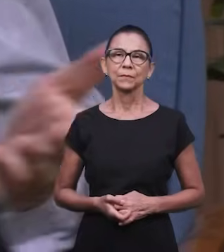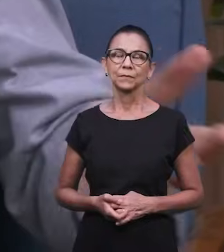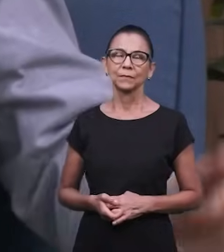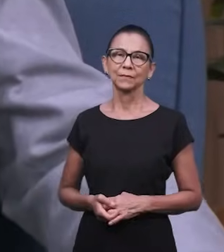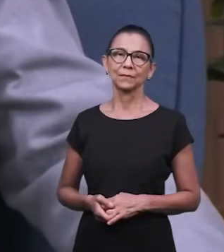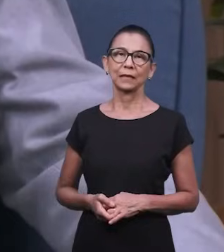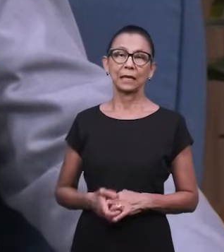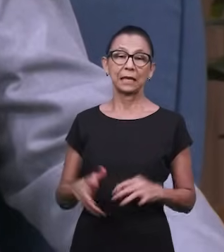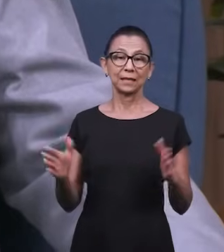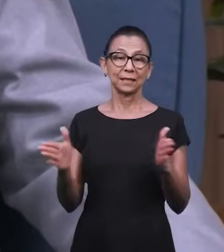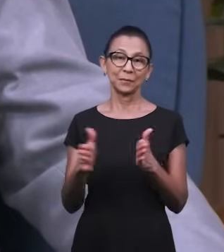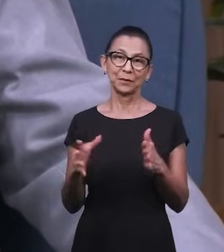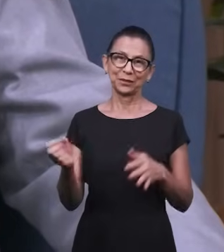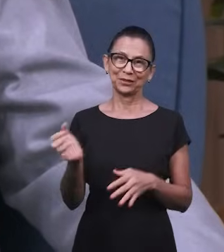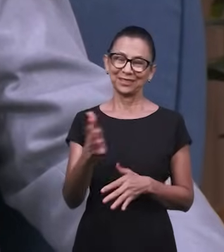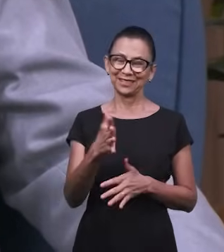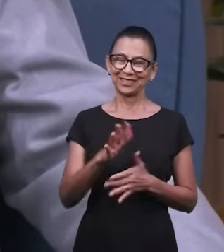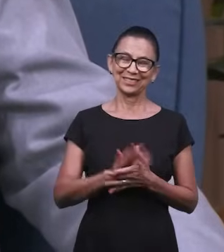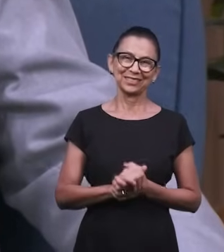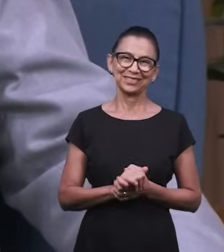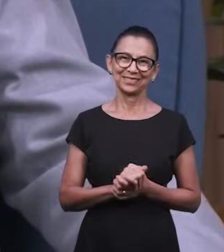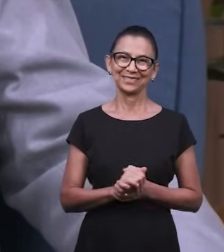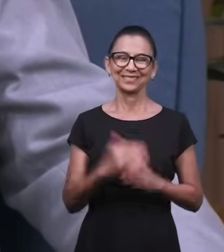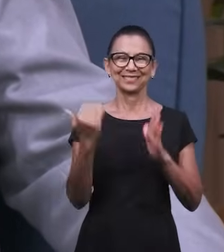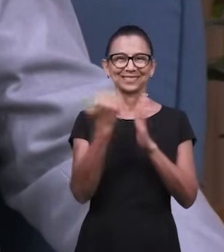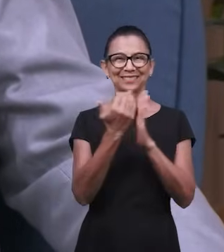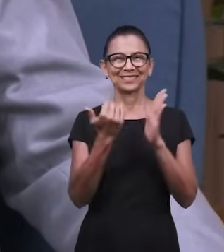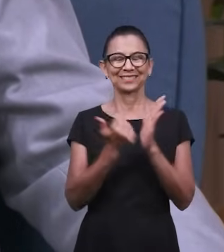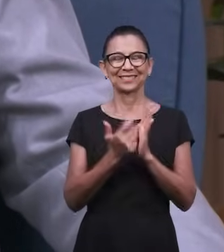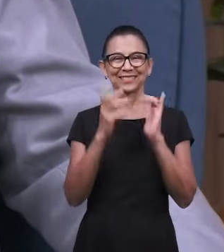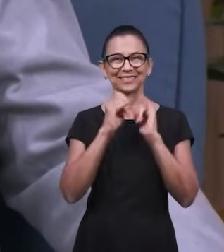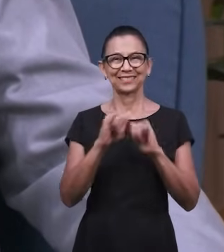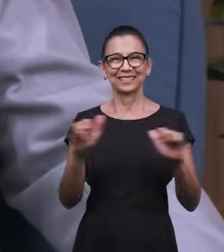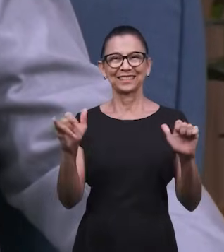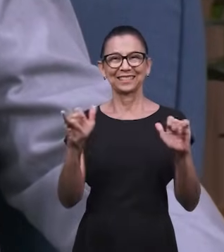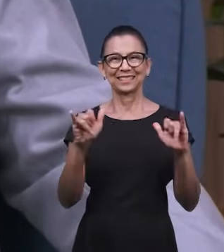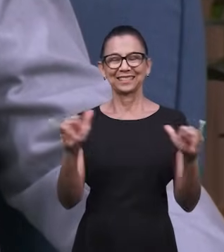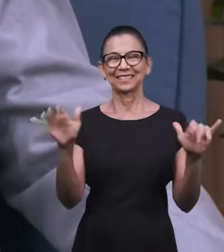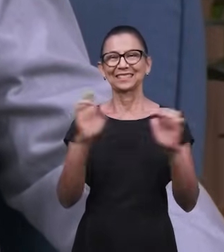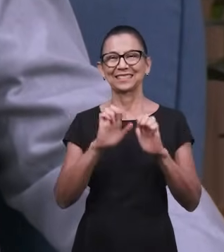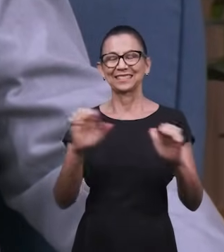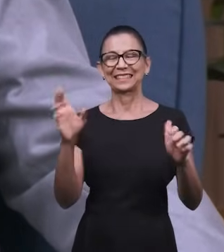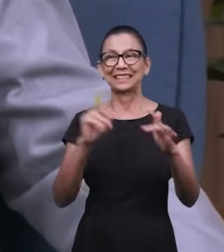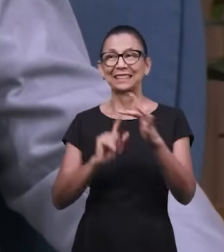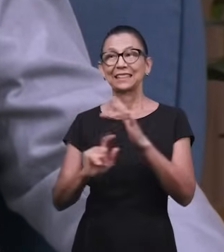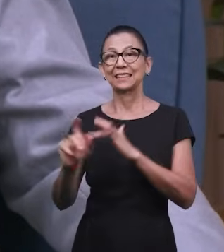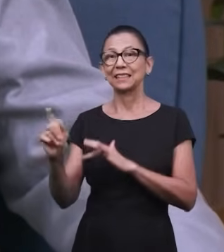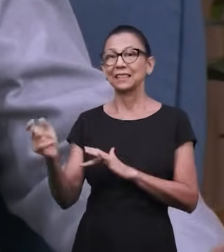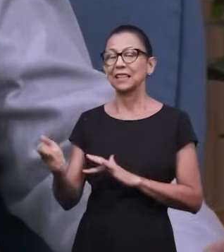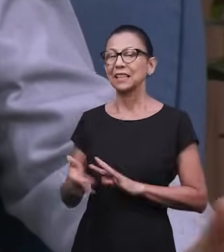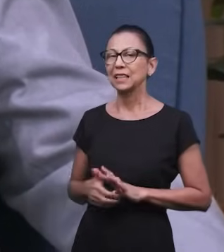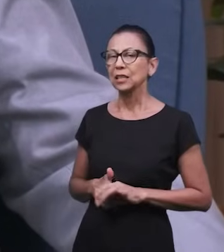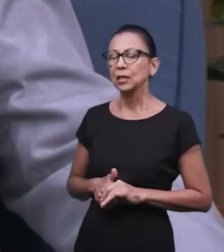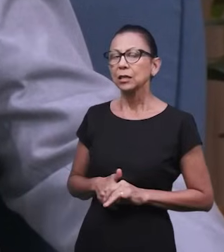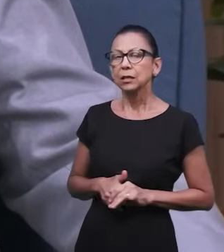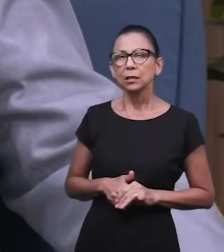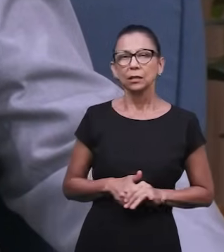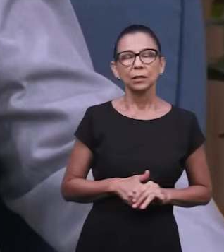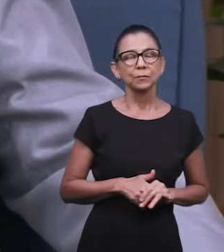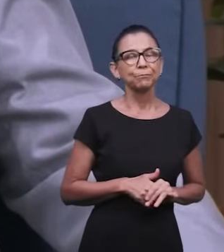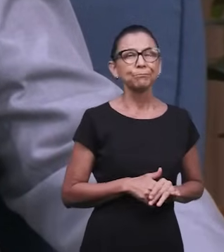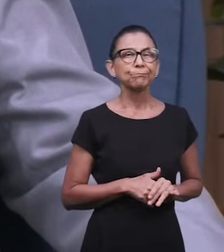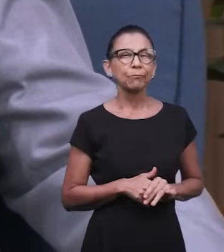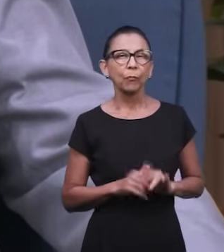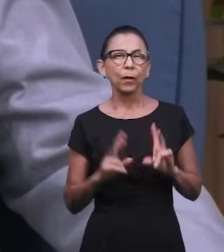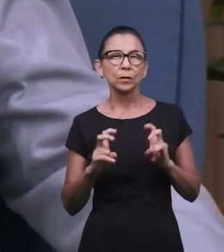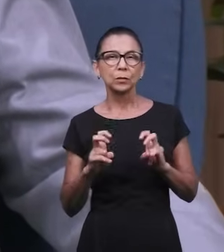E nessa nova fase do programa Anunciando o Evangelho Eterno, a gente começa a conversar aqui sobre aquilo que foi trazido na última